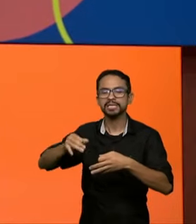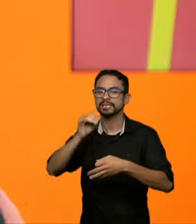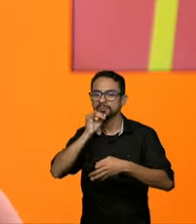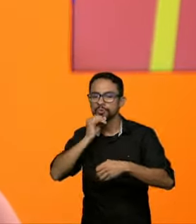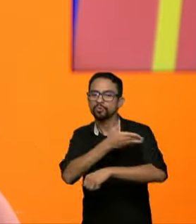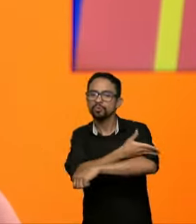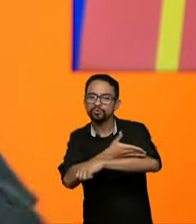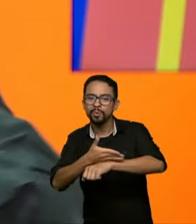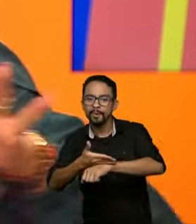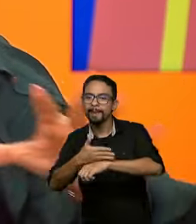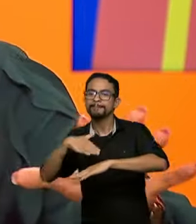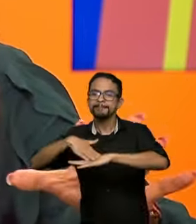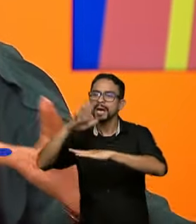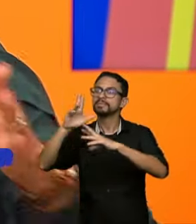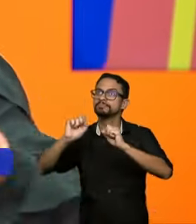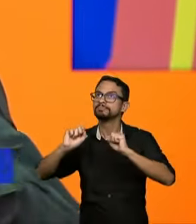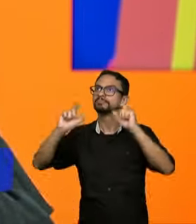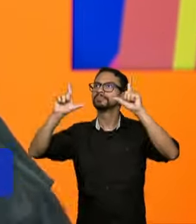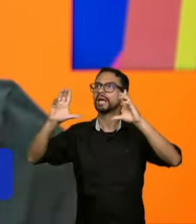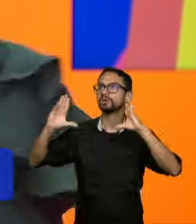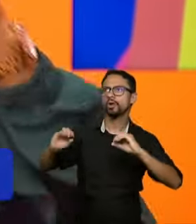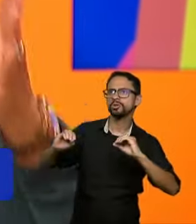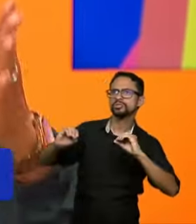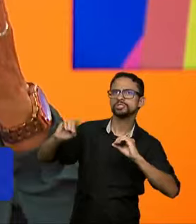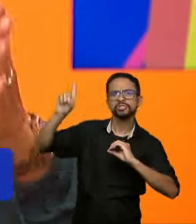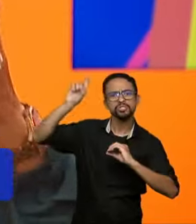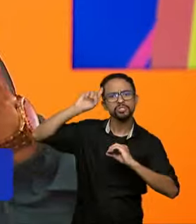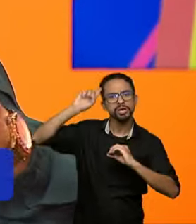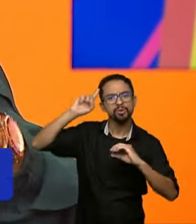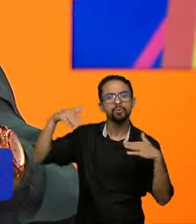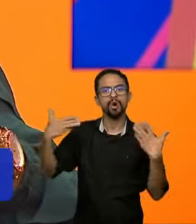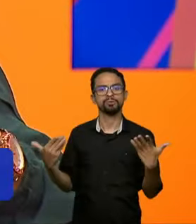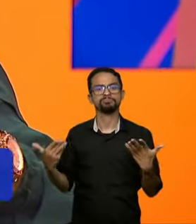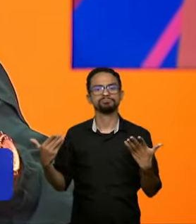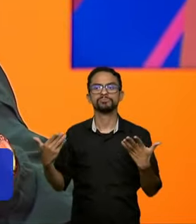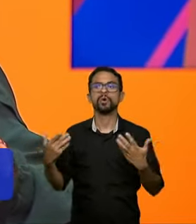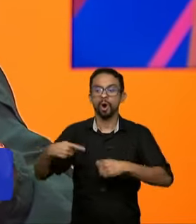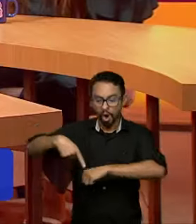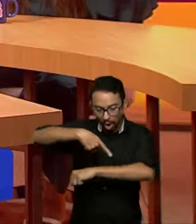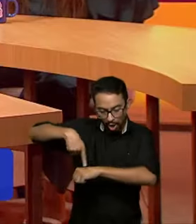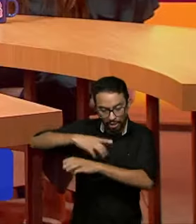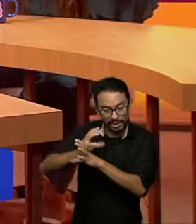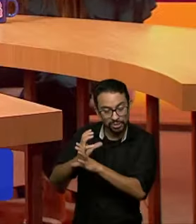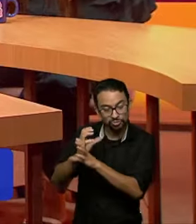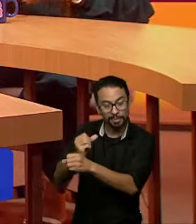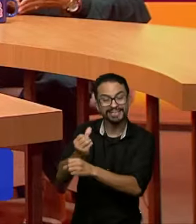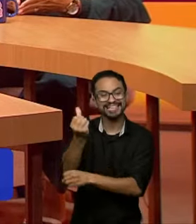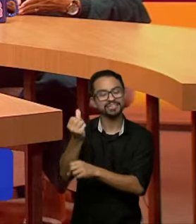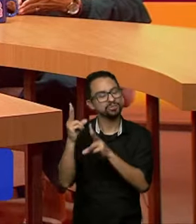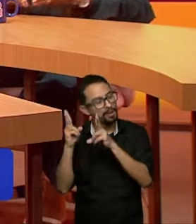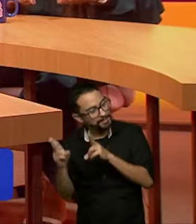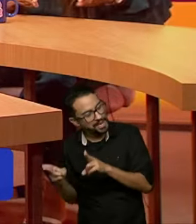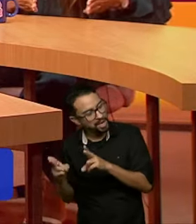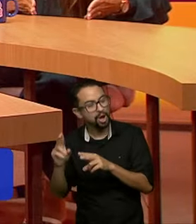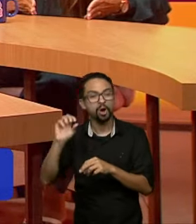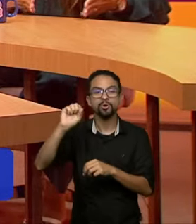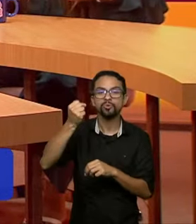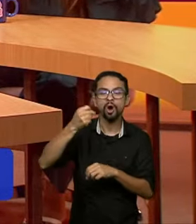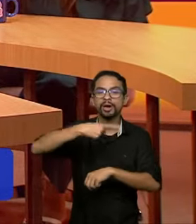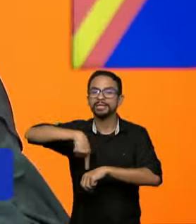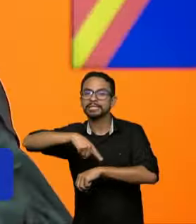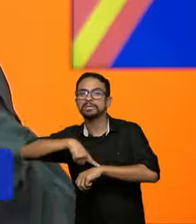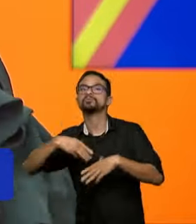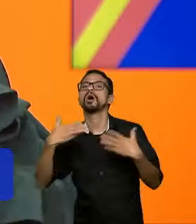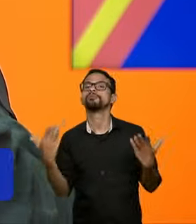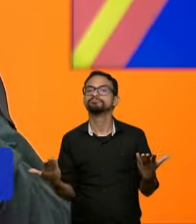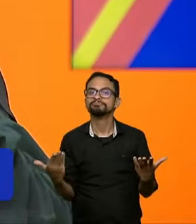vespertino, sou mais da noite, sou mais do dia. Quanto tempo eu preciso de sono? 6 horas? 8 horas?